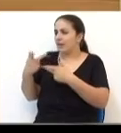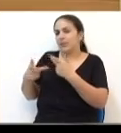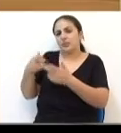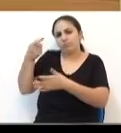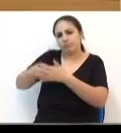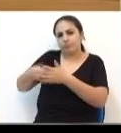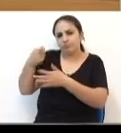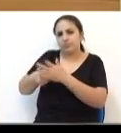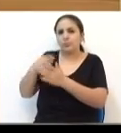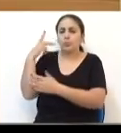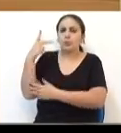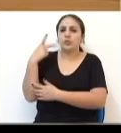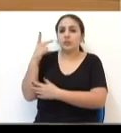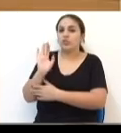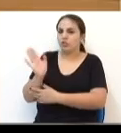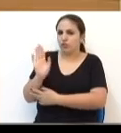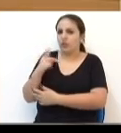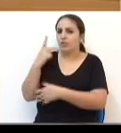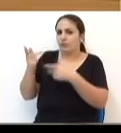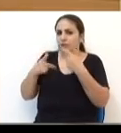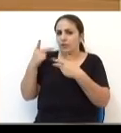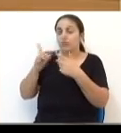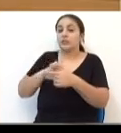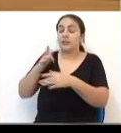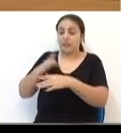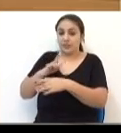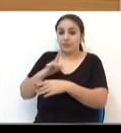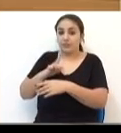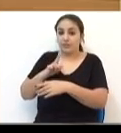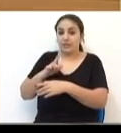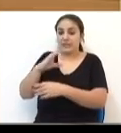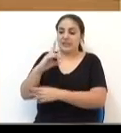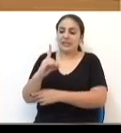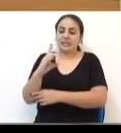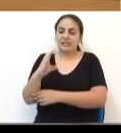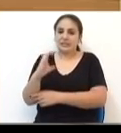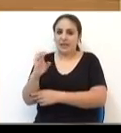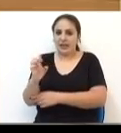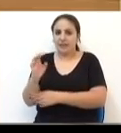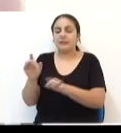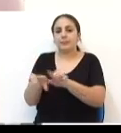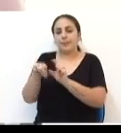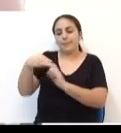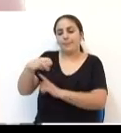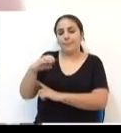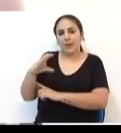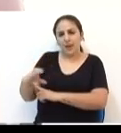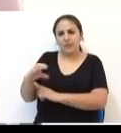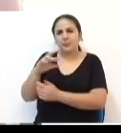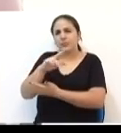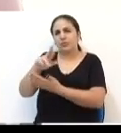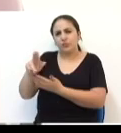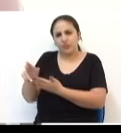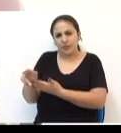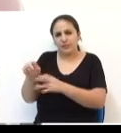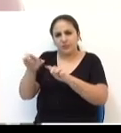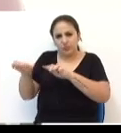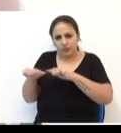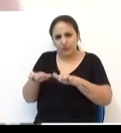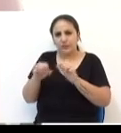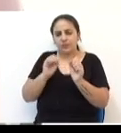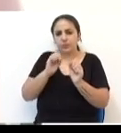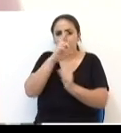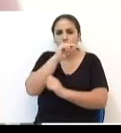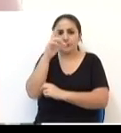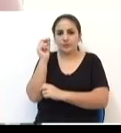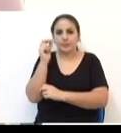sobre a sua militância política, como o senhor já nos adiantou, teve a passagem pelo DCE e pela AMAC, mas também atuou em diferentes órgãos